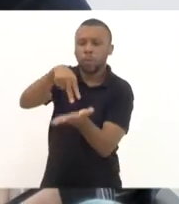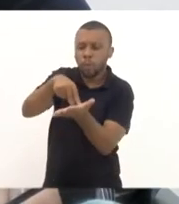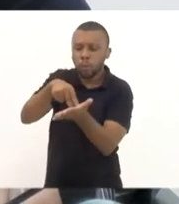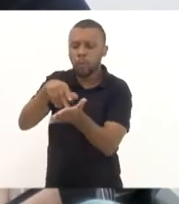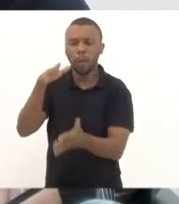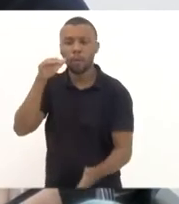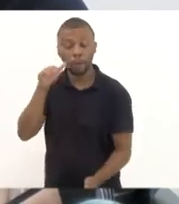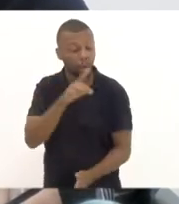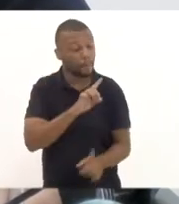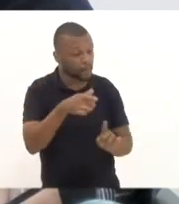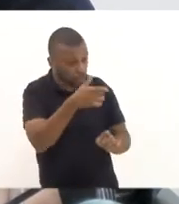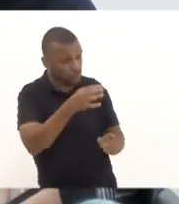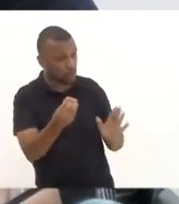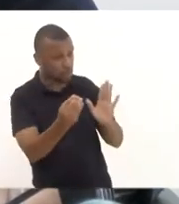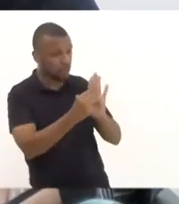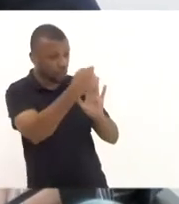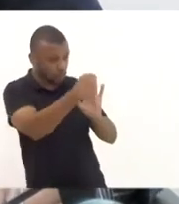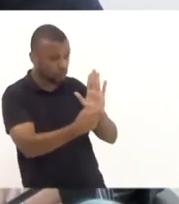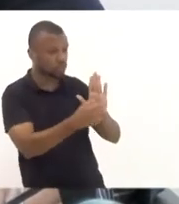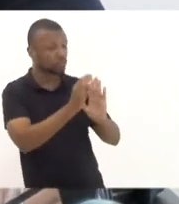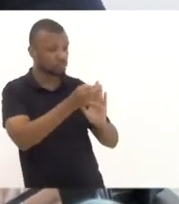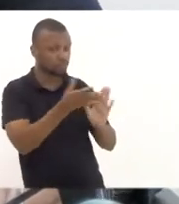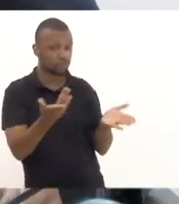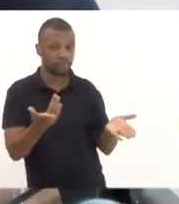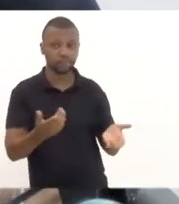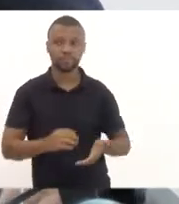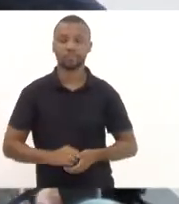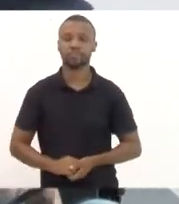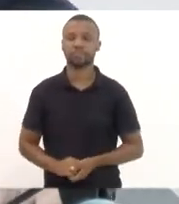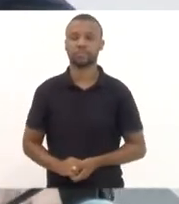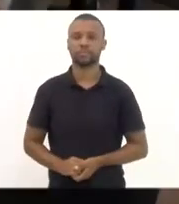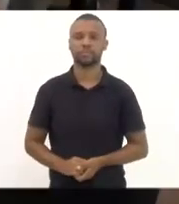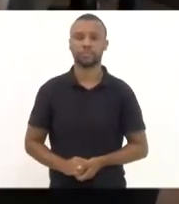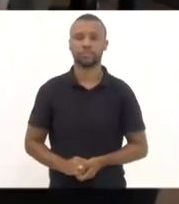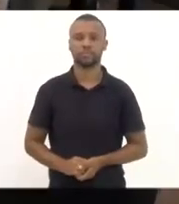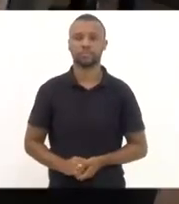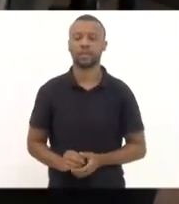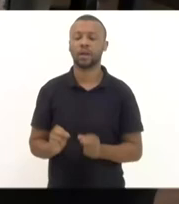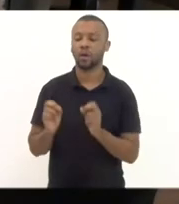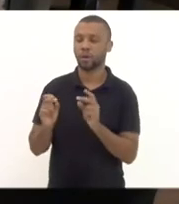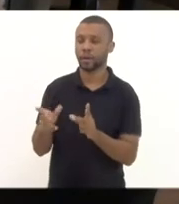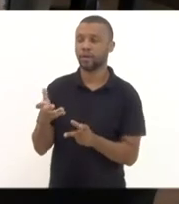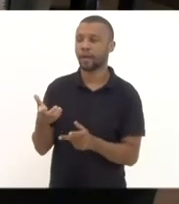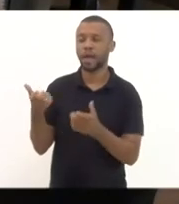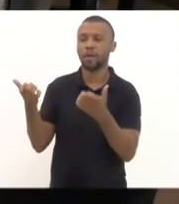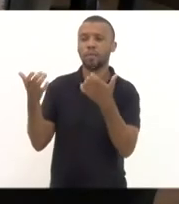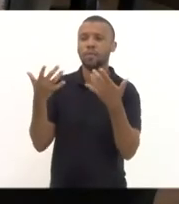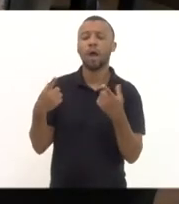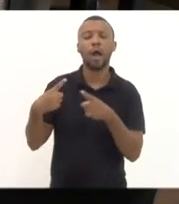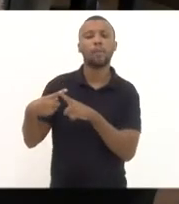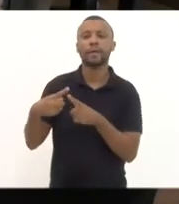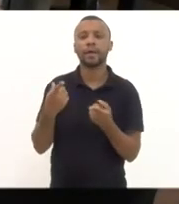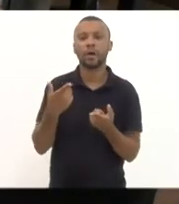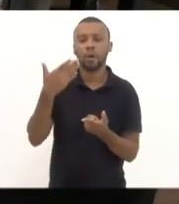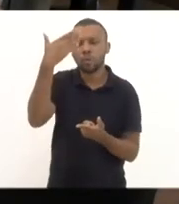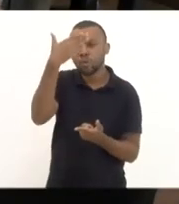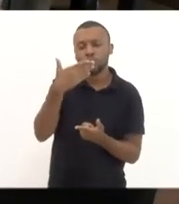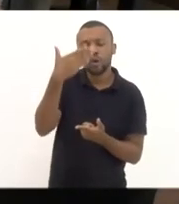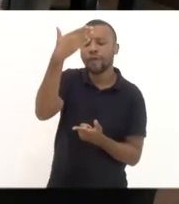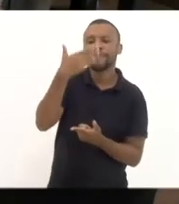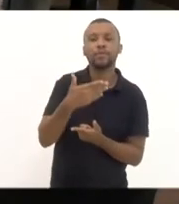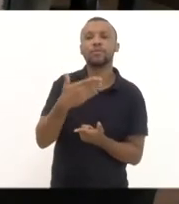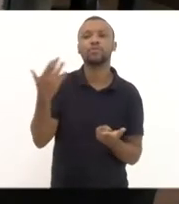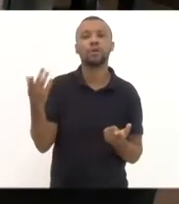mas tá no coração está no roteiro sabe quando vai ter então eu quero ouvir é porque eu não tinha te visto meu querido amigo